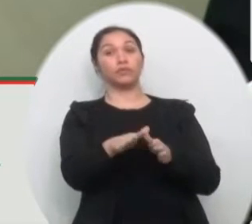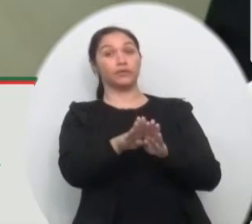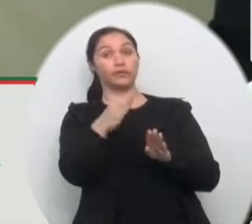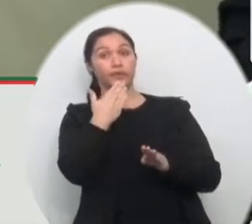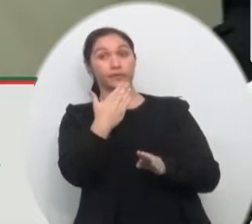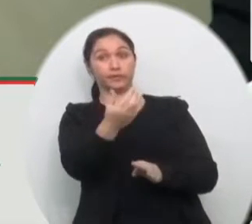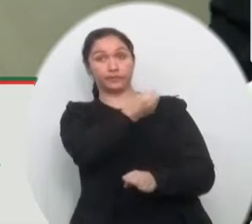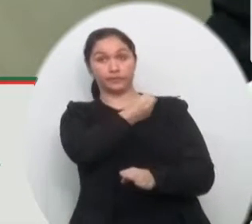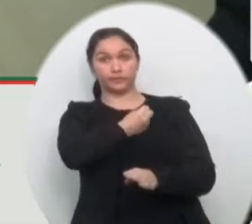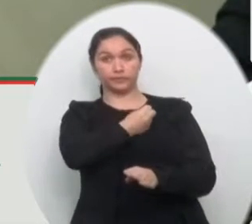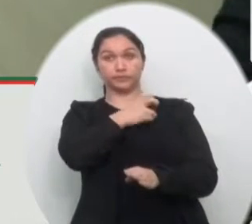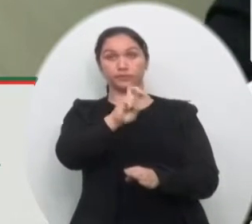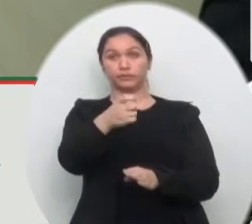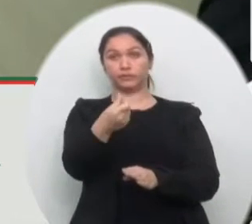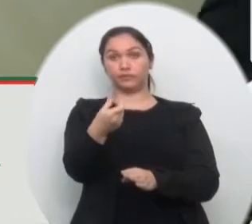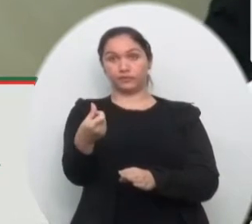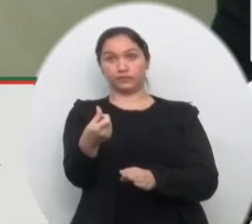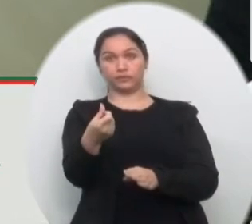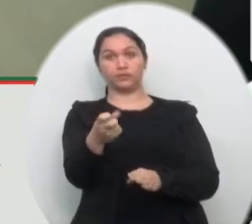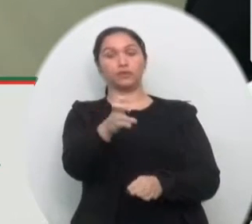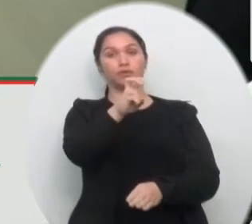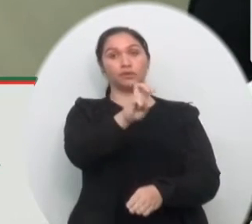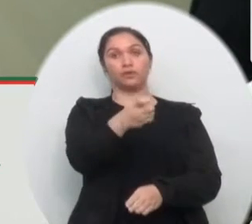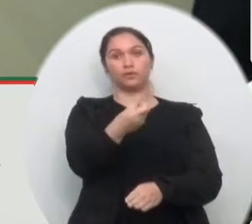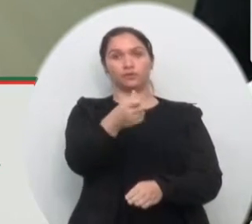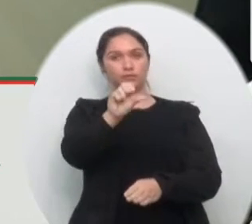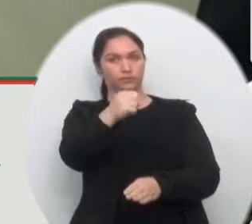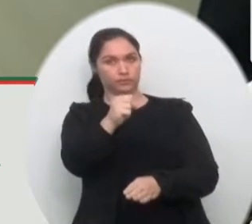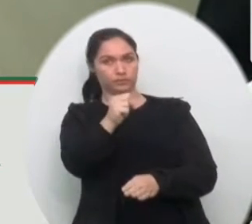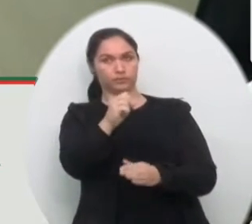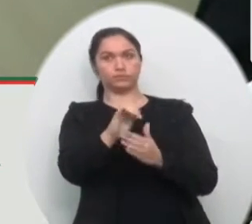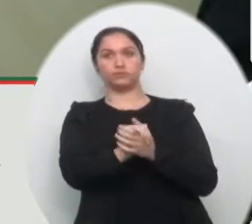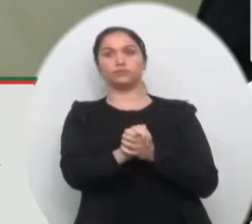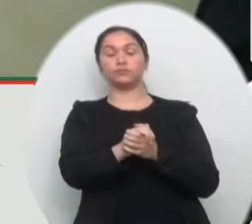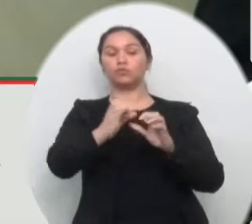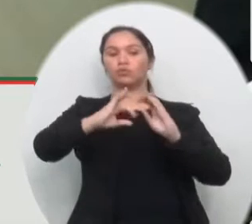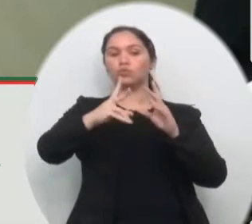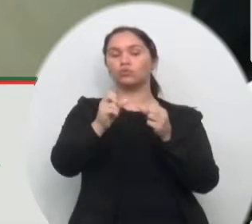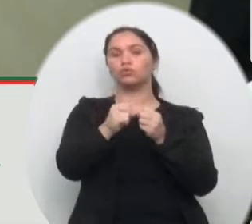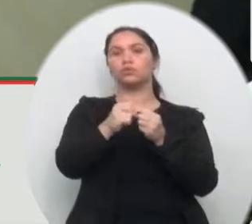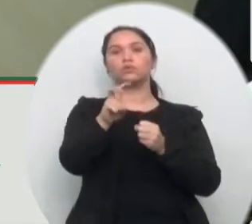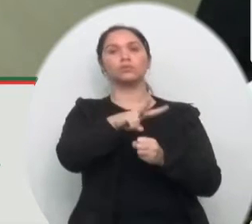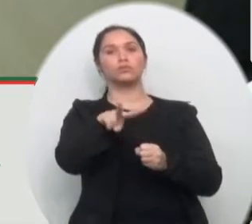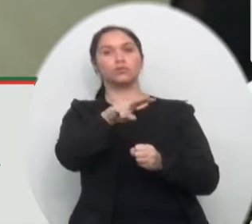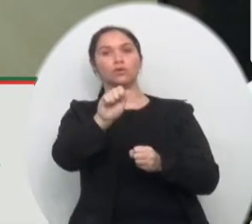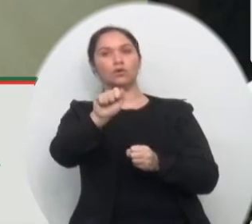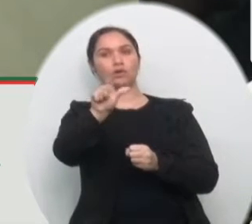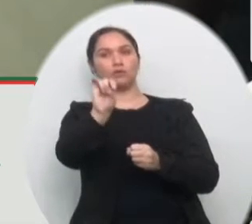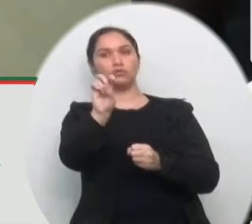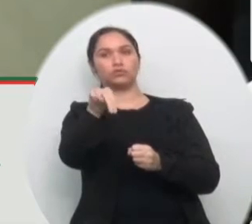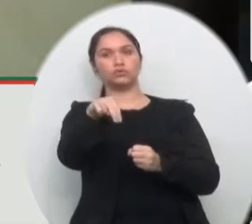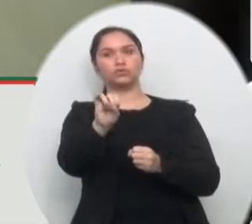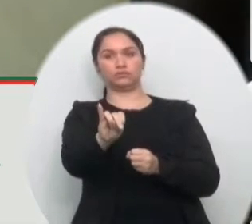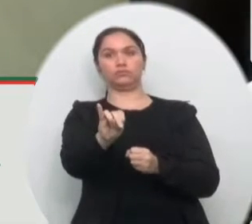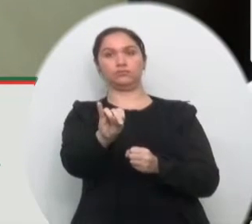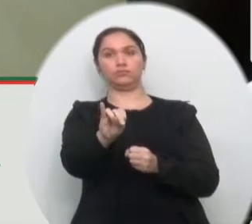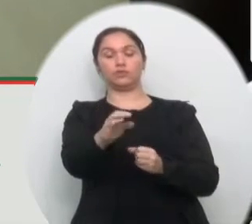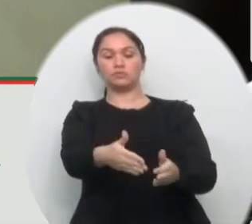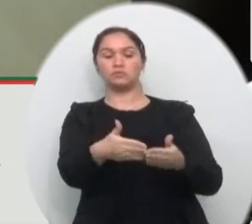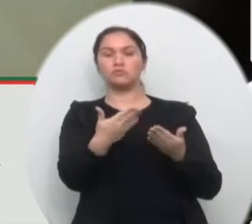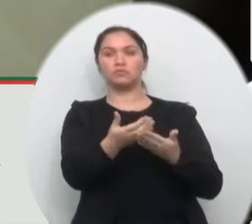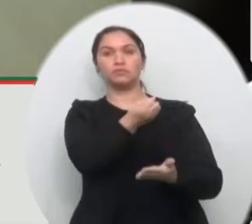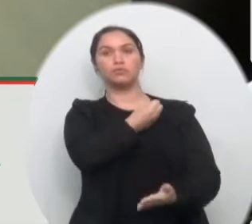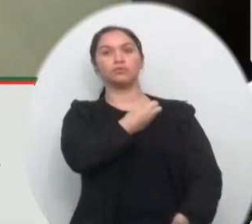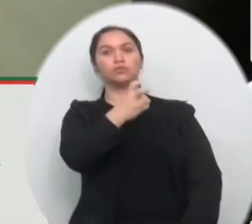indicações números 566 a 568/18, todas de autoria do vereador Odinei Potelec. Requerimentos